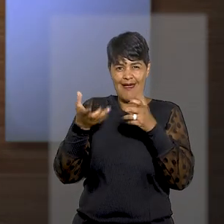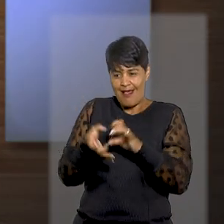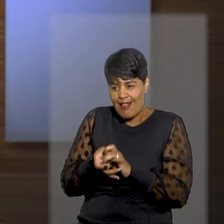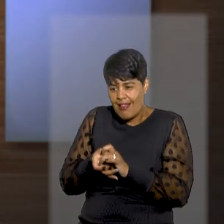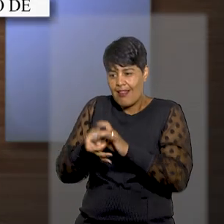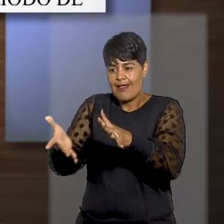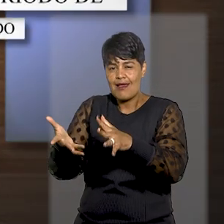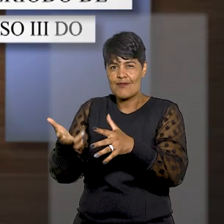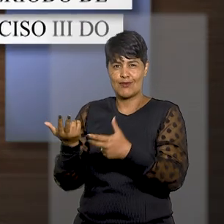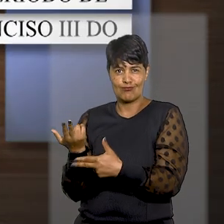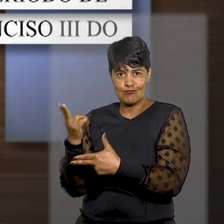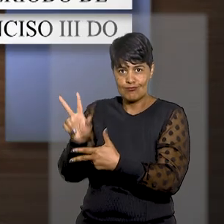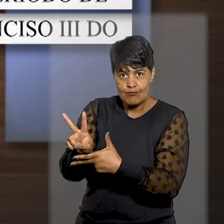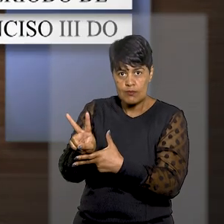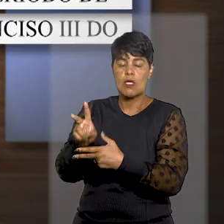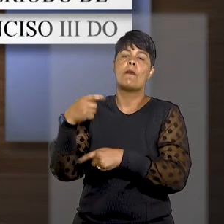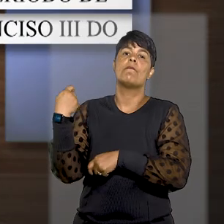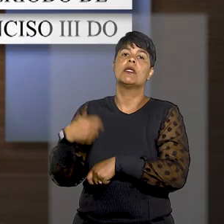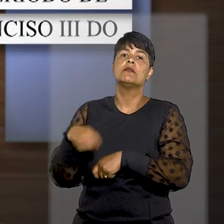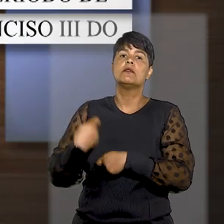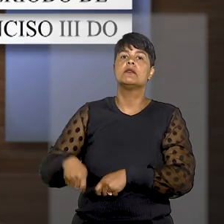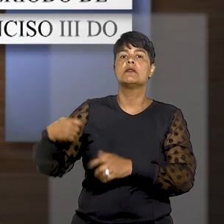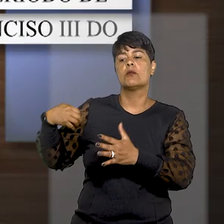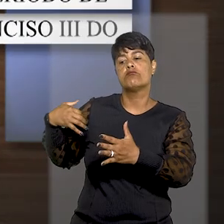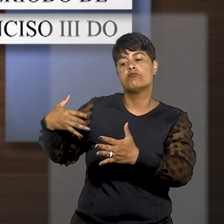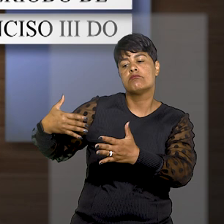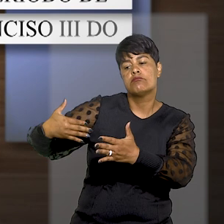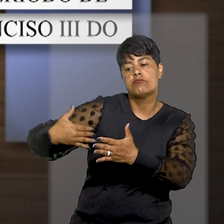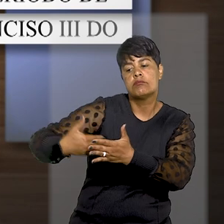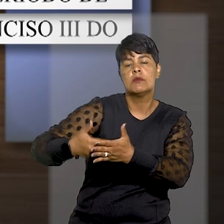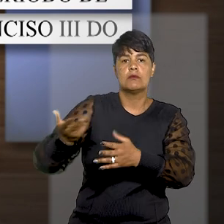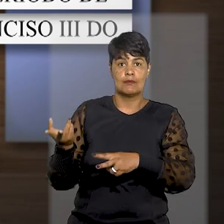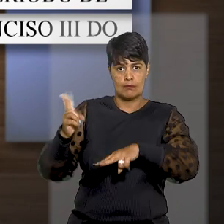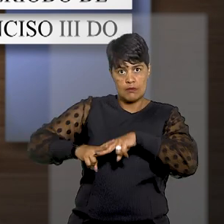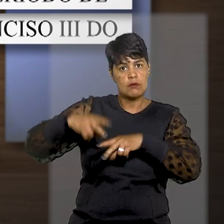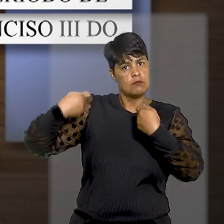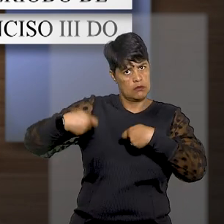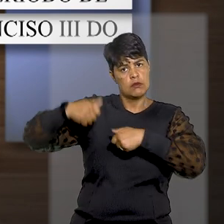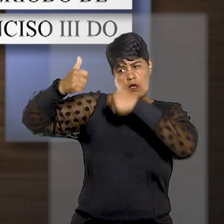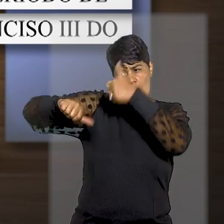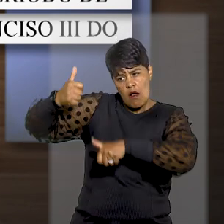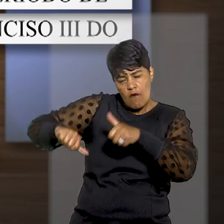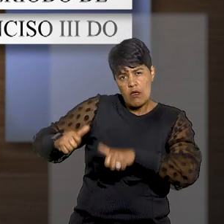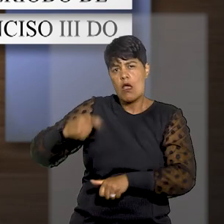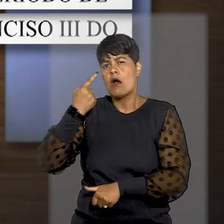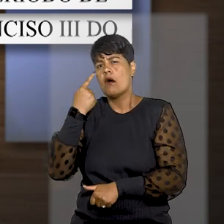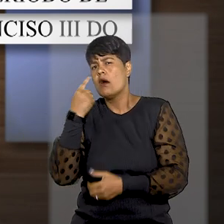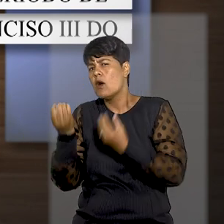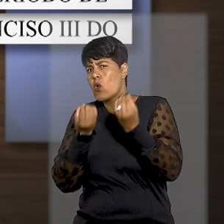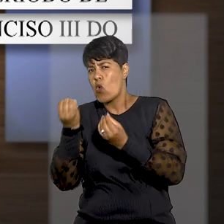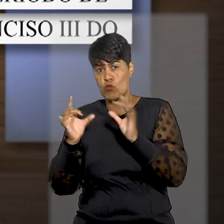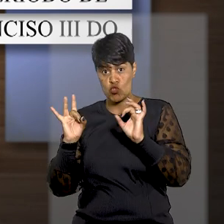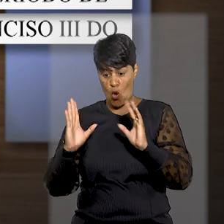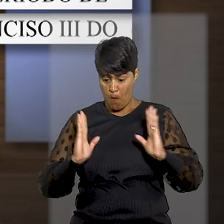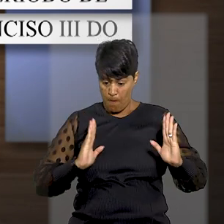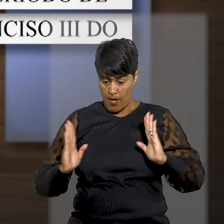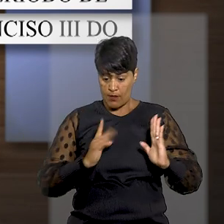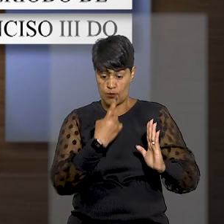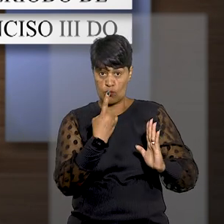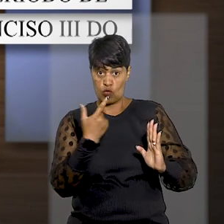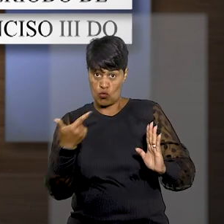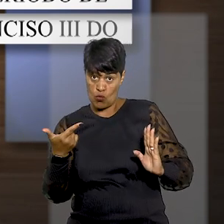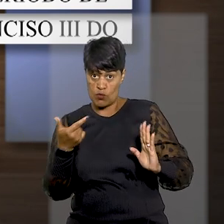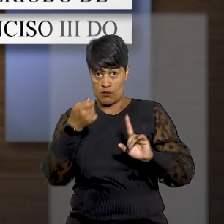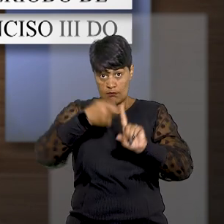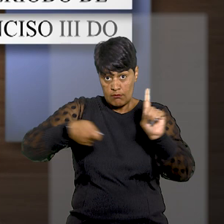requisito de bom comportamento durante a execução da pena deve considerar todo o histórico prisional não estando limitada ao período